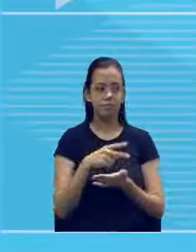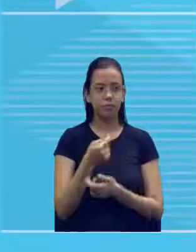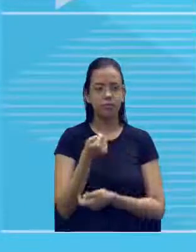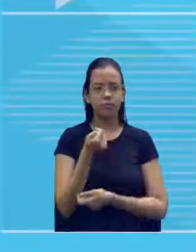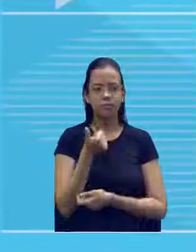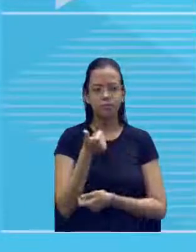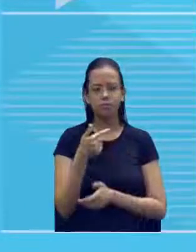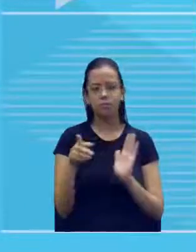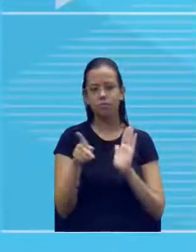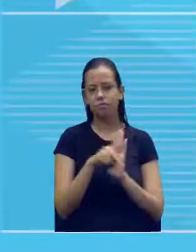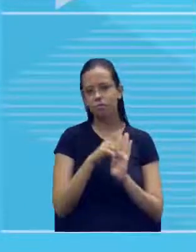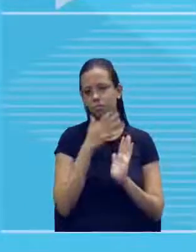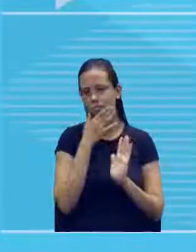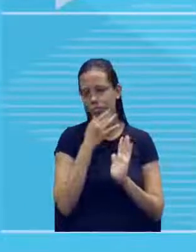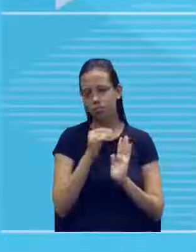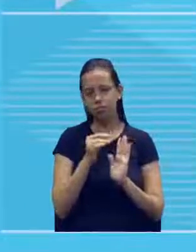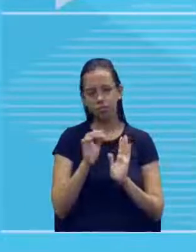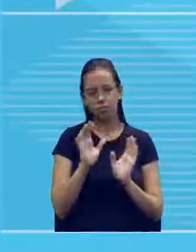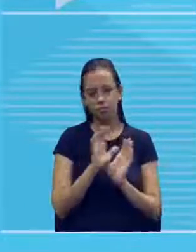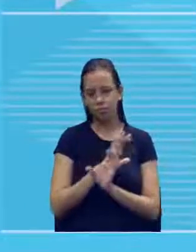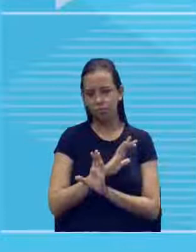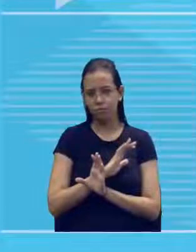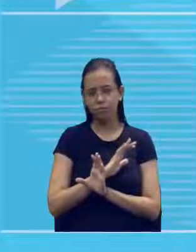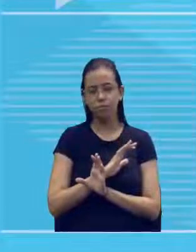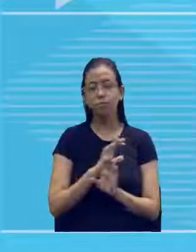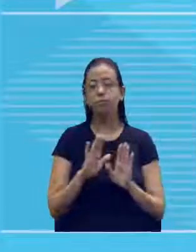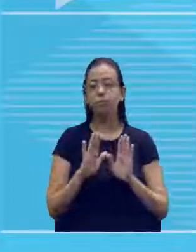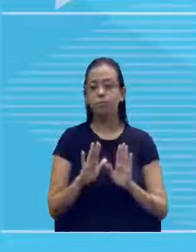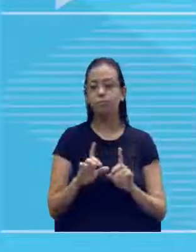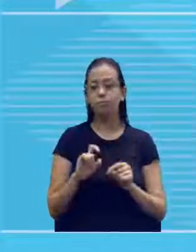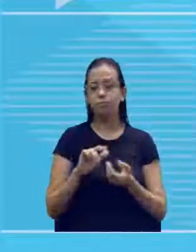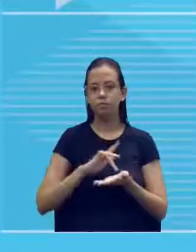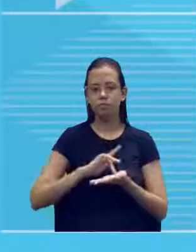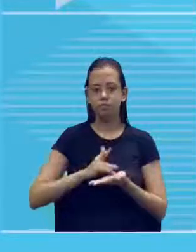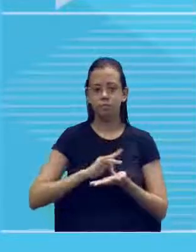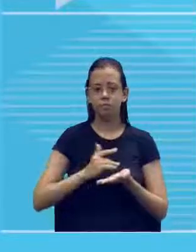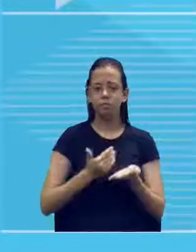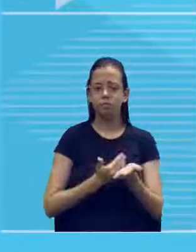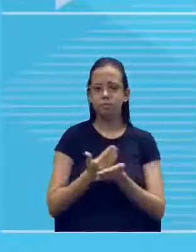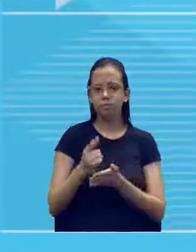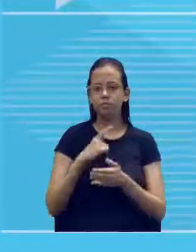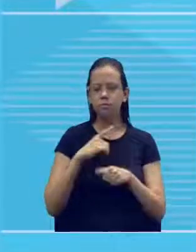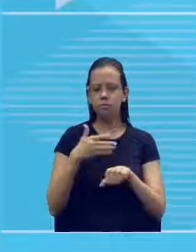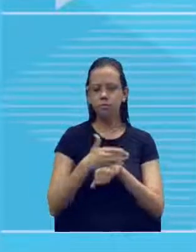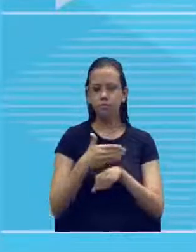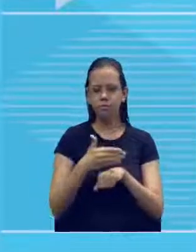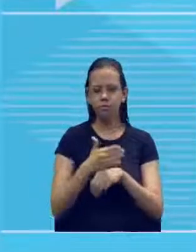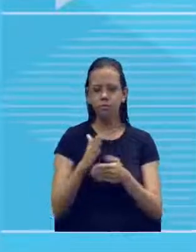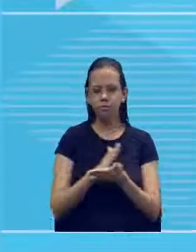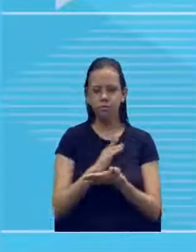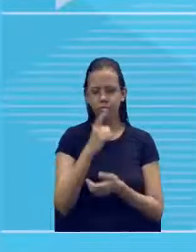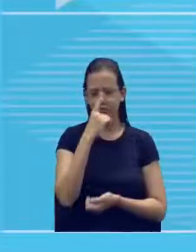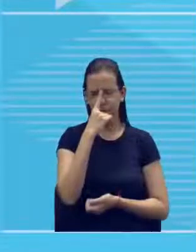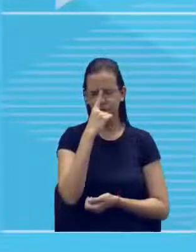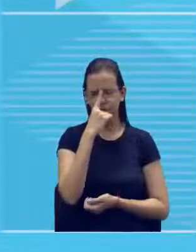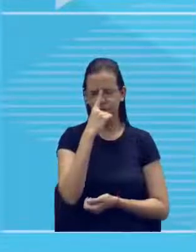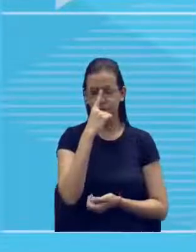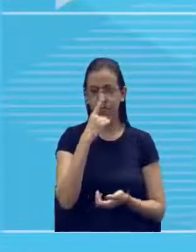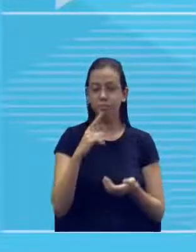era quase exclusivamente masculina, mas nesse balé começou a haver a participação de algumas damas da